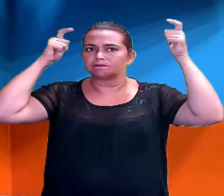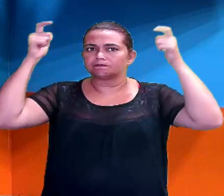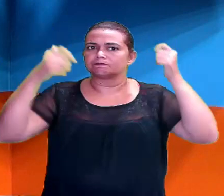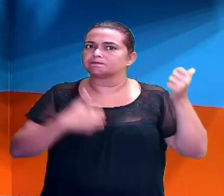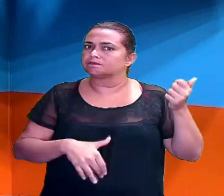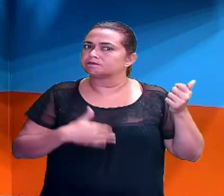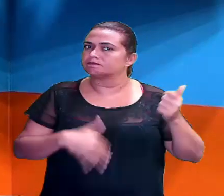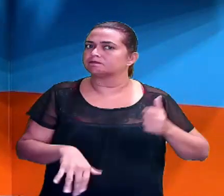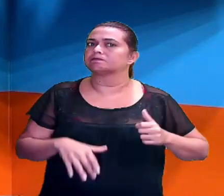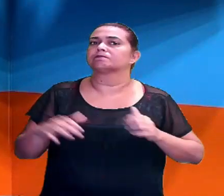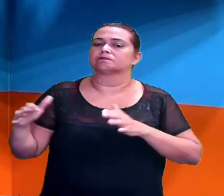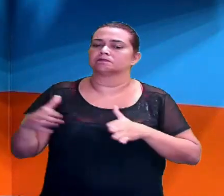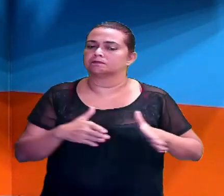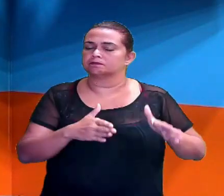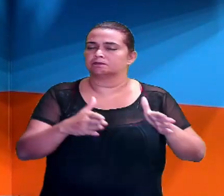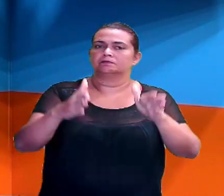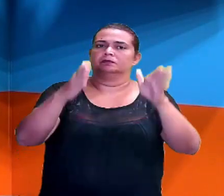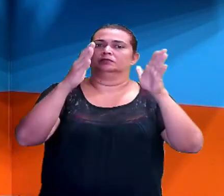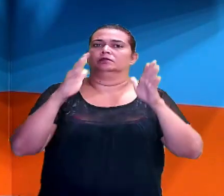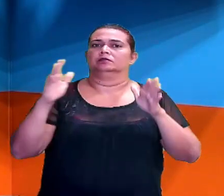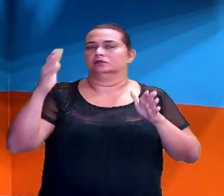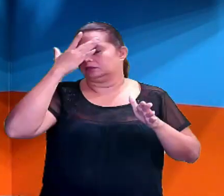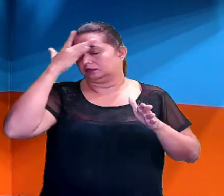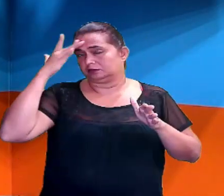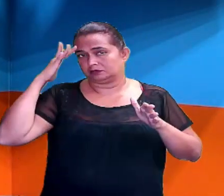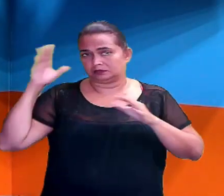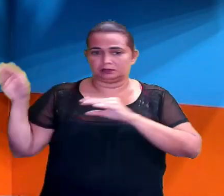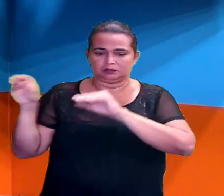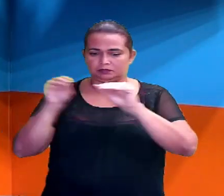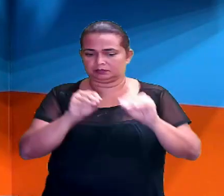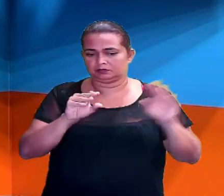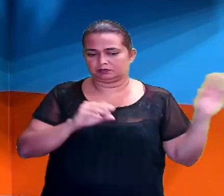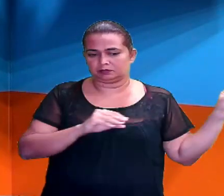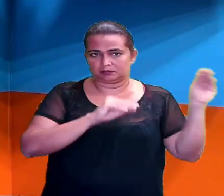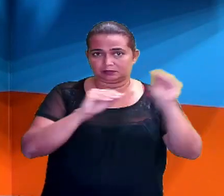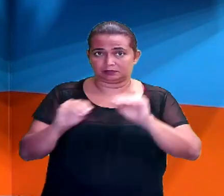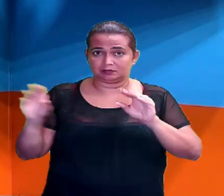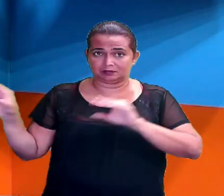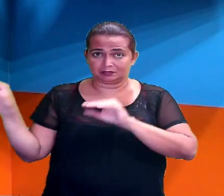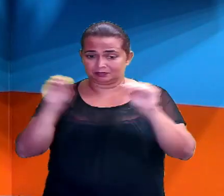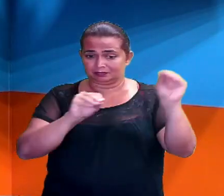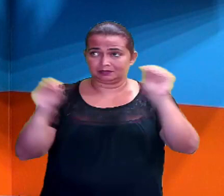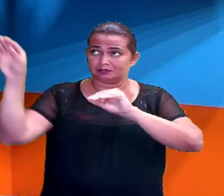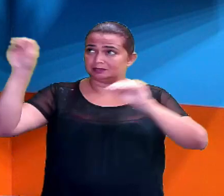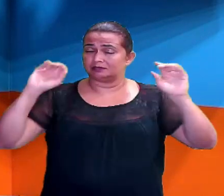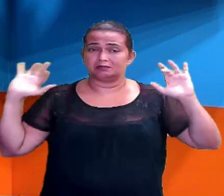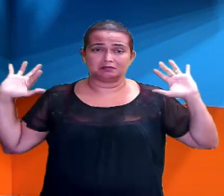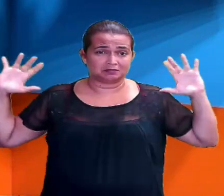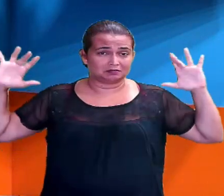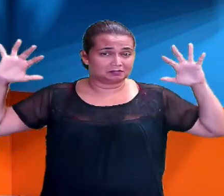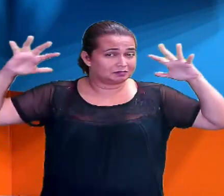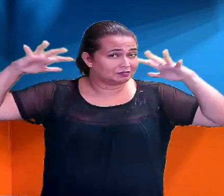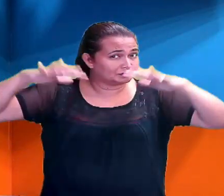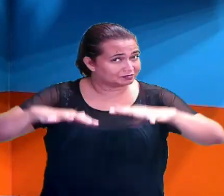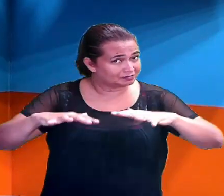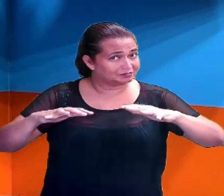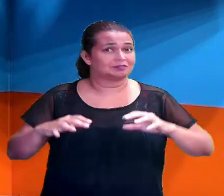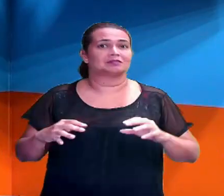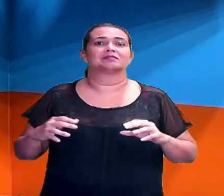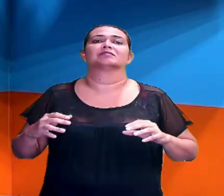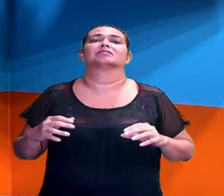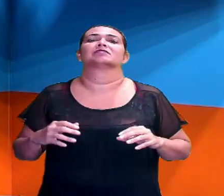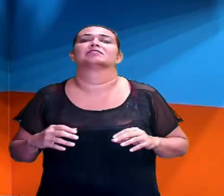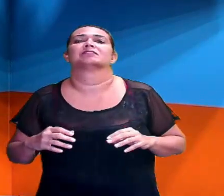como uma passagem, rota de passagem para não só latinos-americanos, como para outros povos